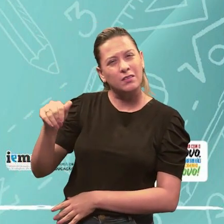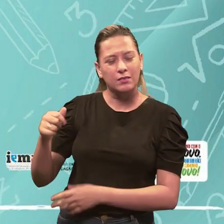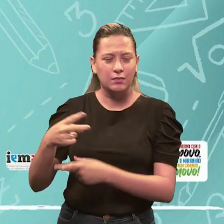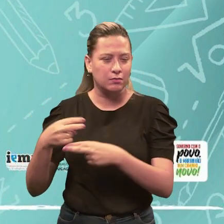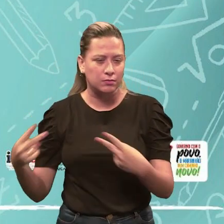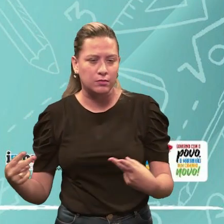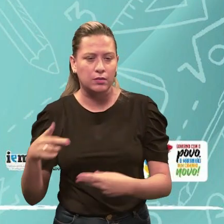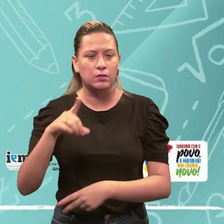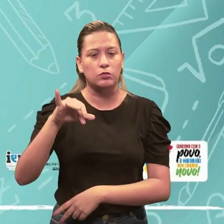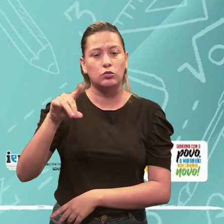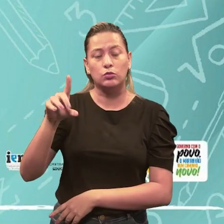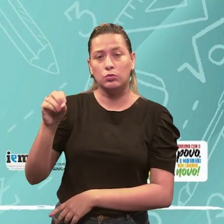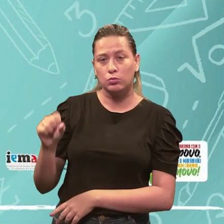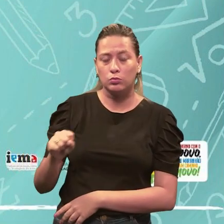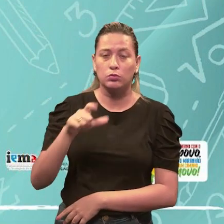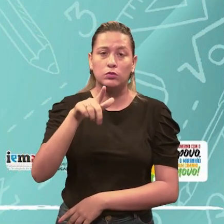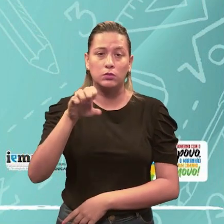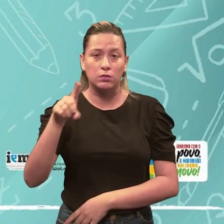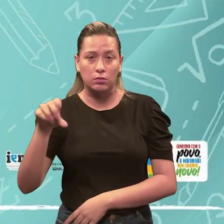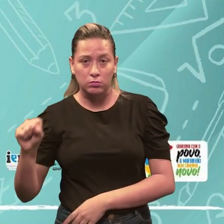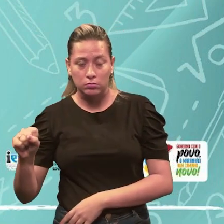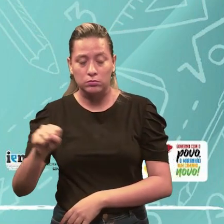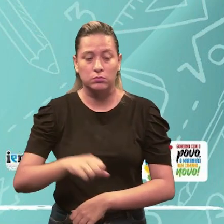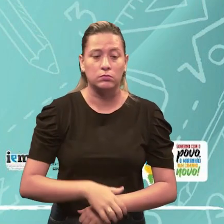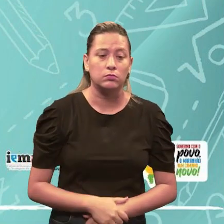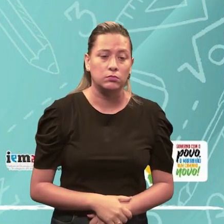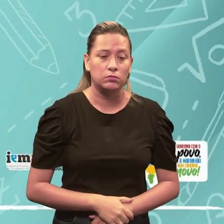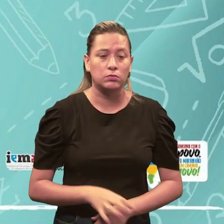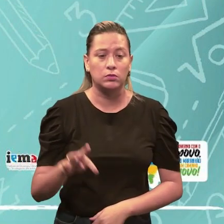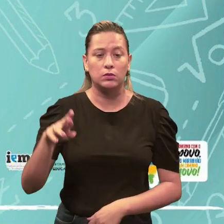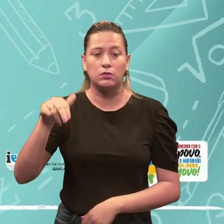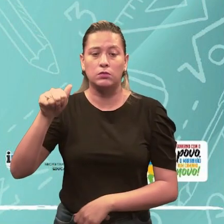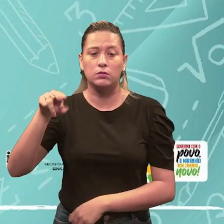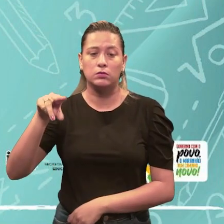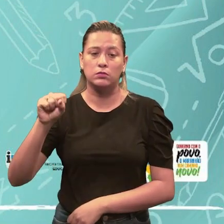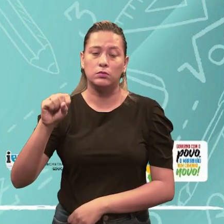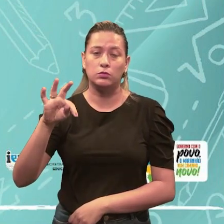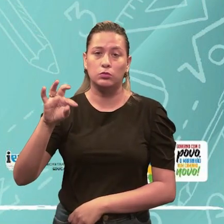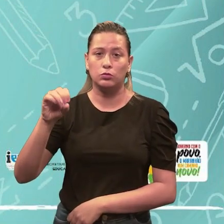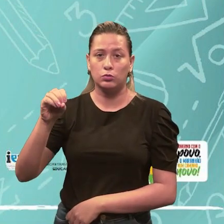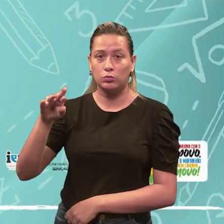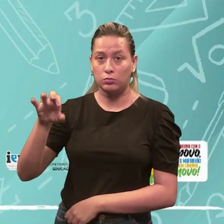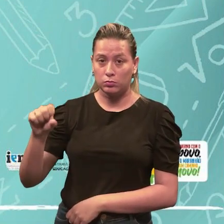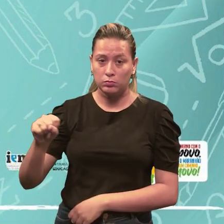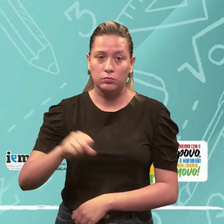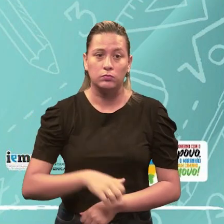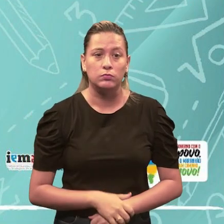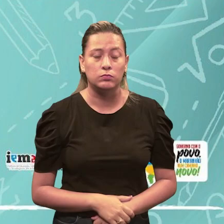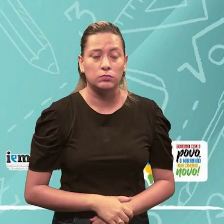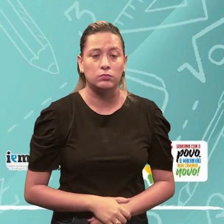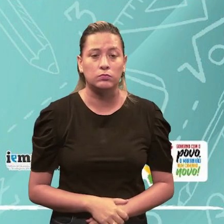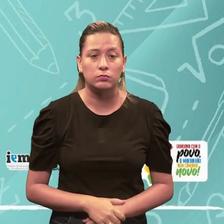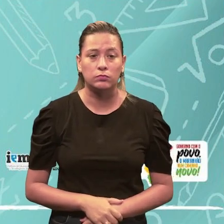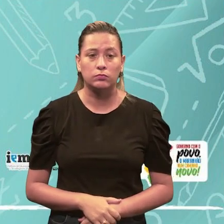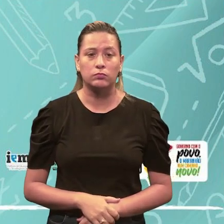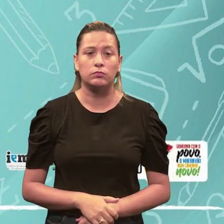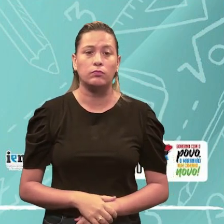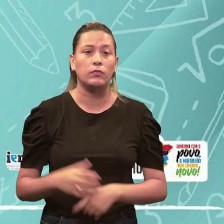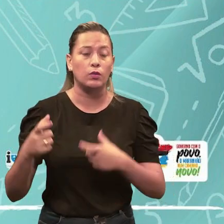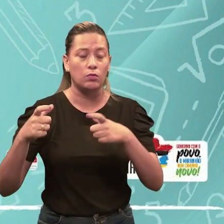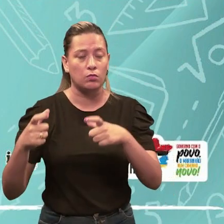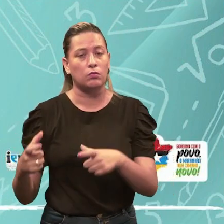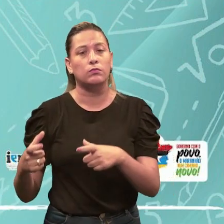Os diodos, as LEDs, né? Os transitores, tá? Então, fontes